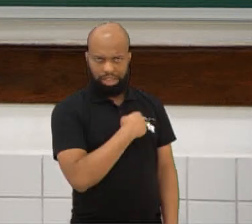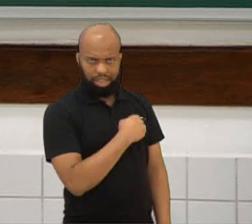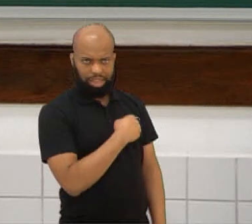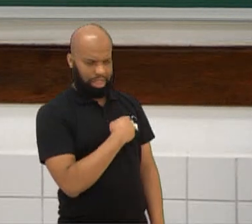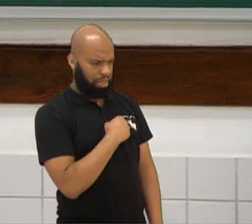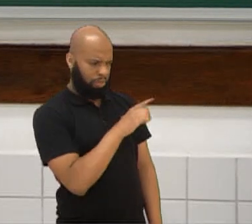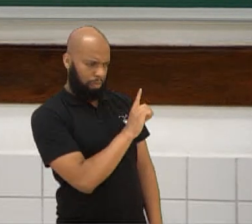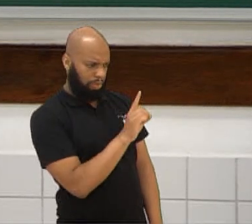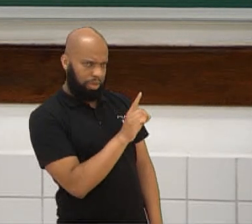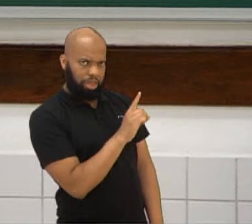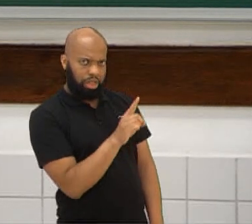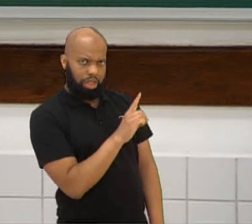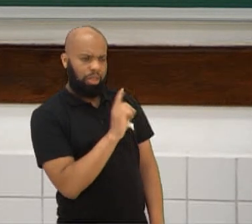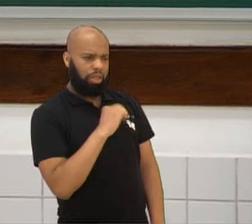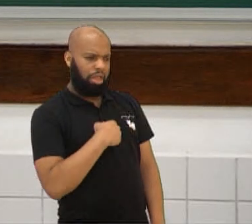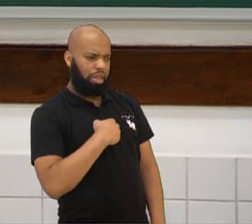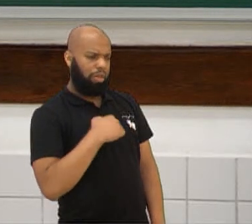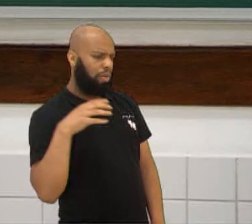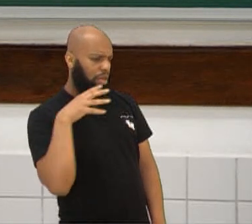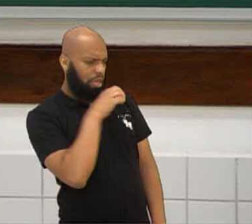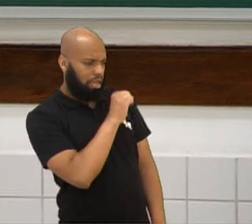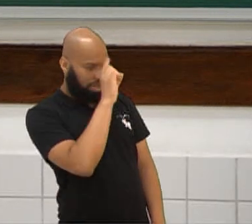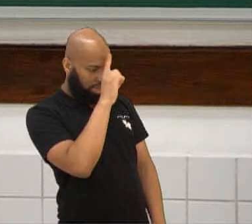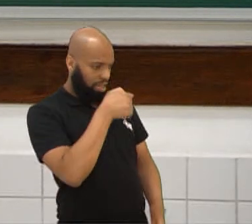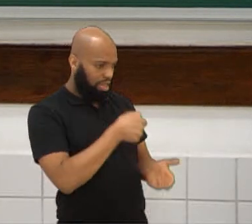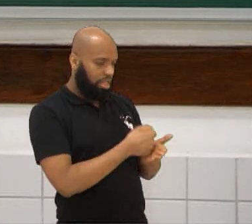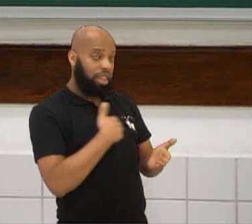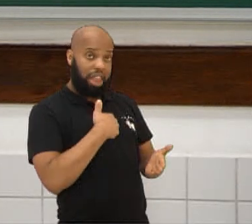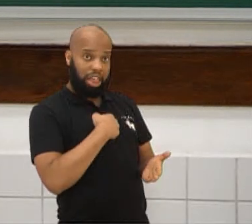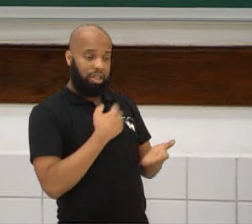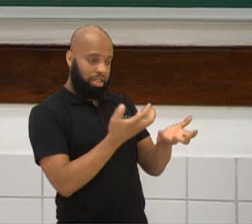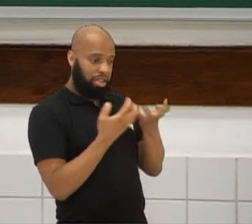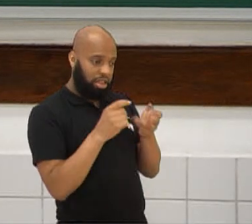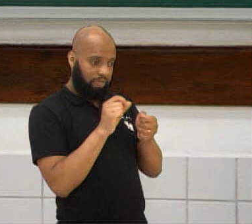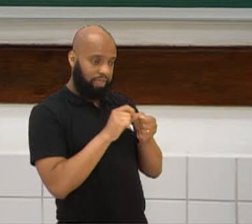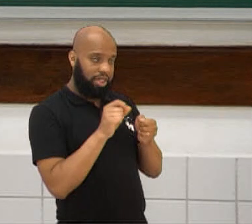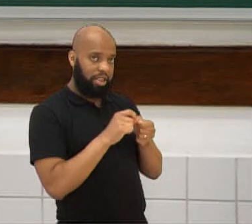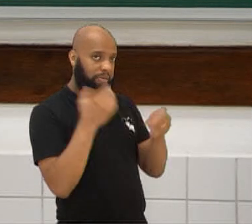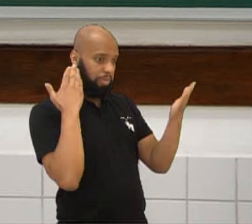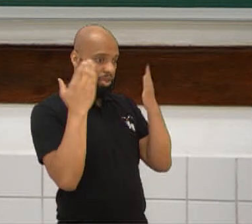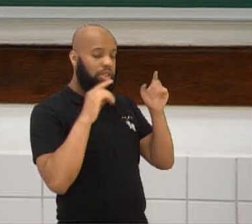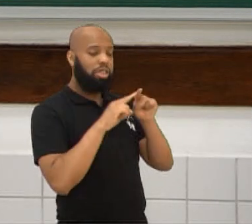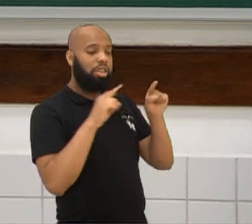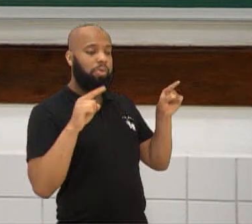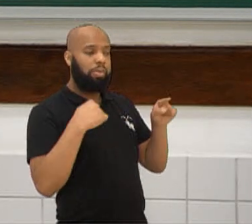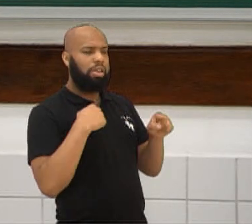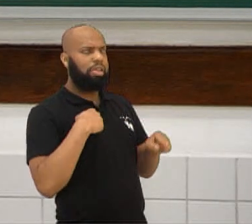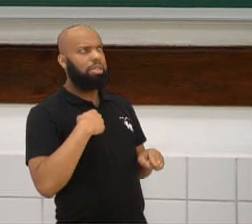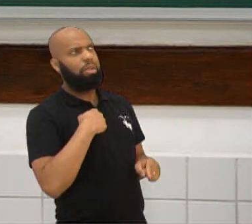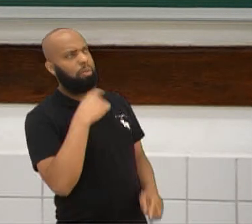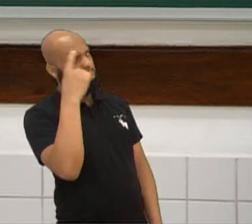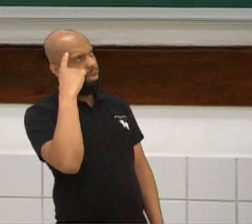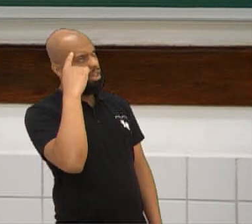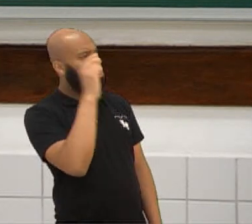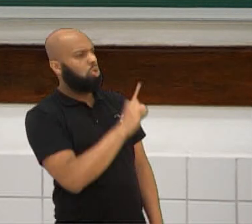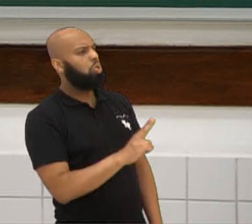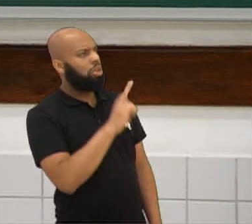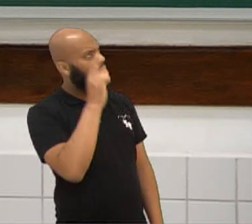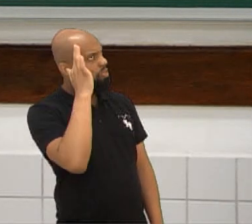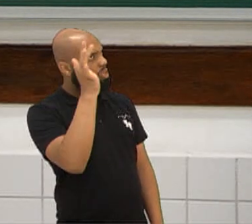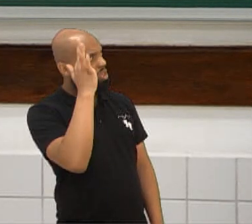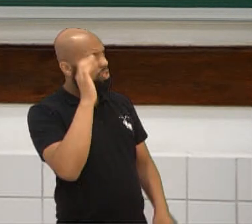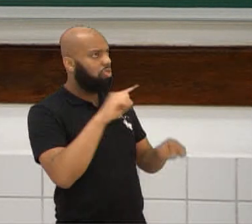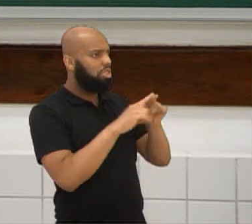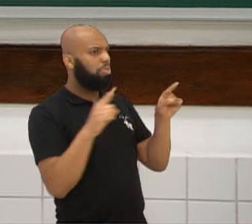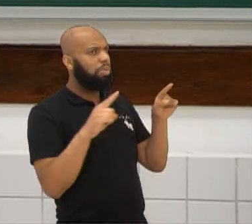particularmente, não. Desde muito cedo, eu sabia que queria fazer psicologia. No entanto, cogitei usar filosofia,